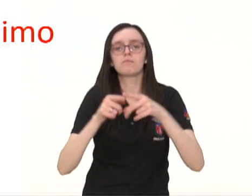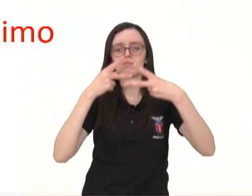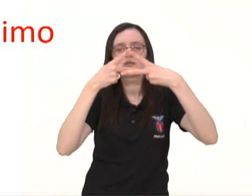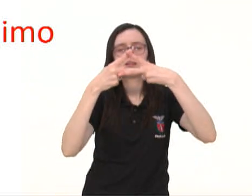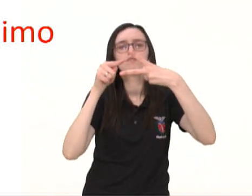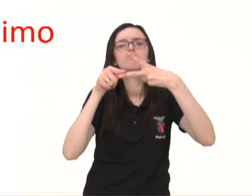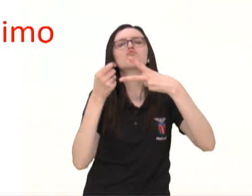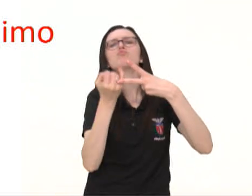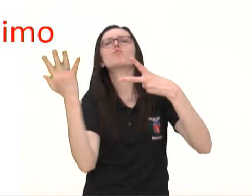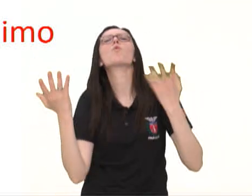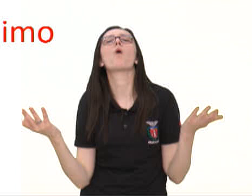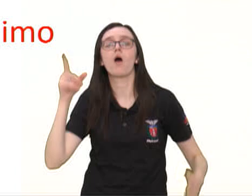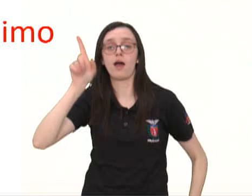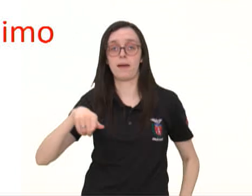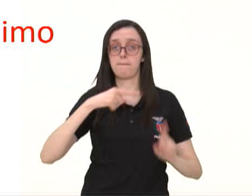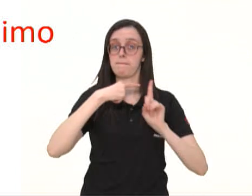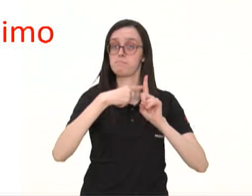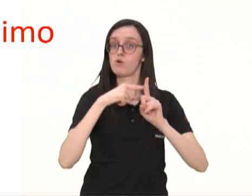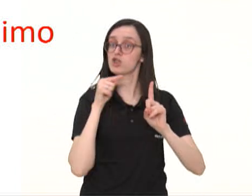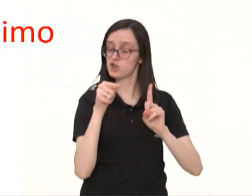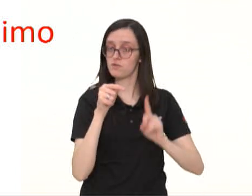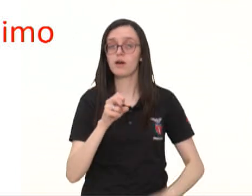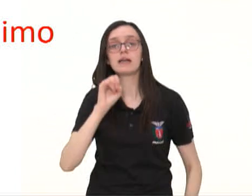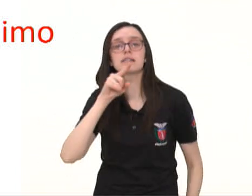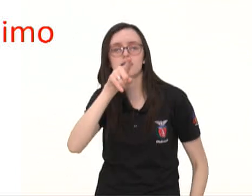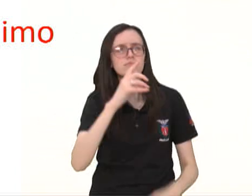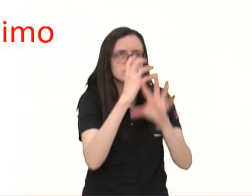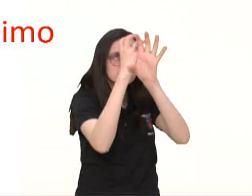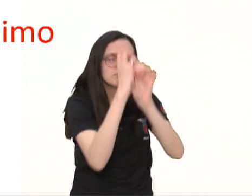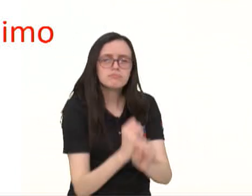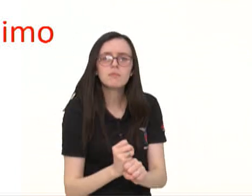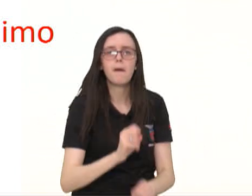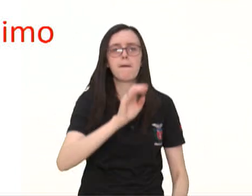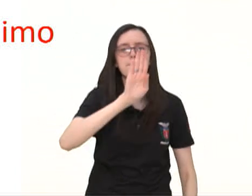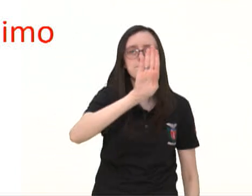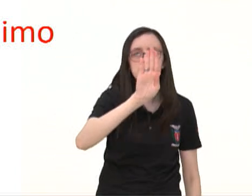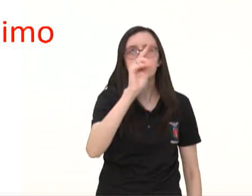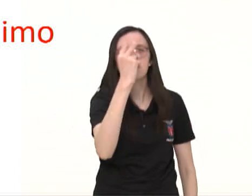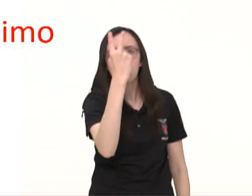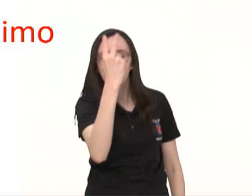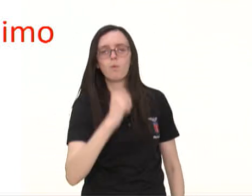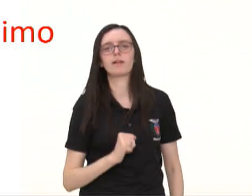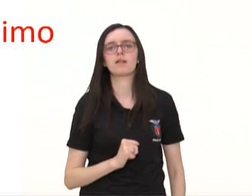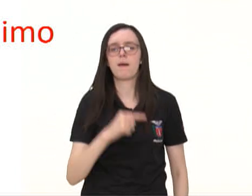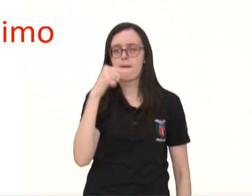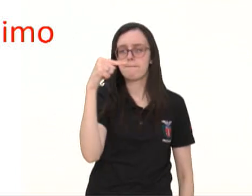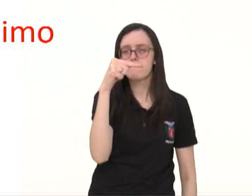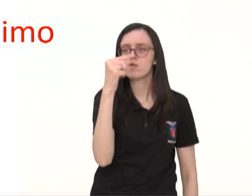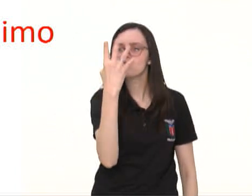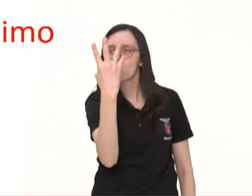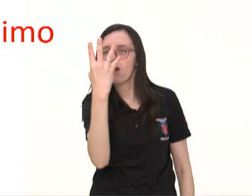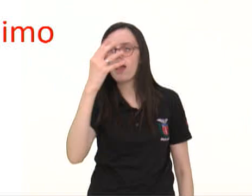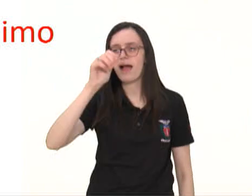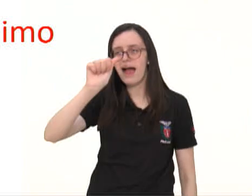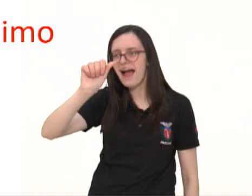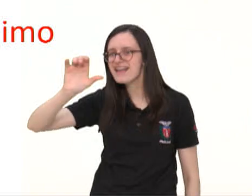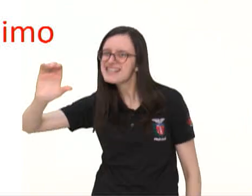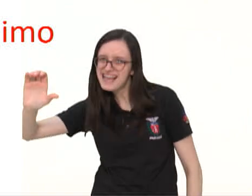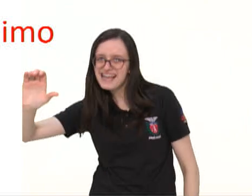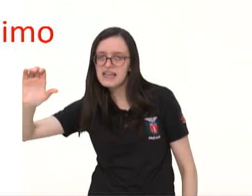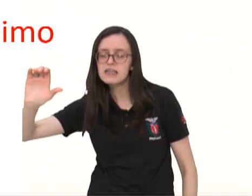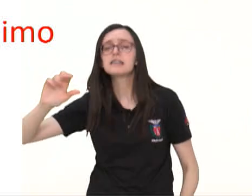delta deu positivo. Se você calcular b ao quadrado menos 4 vezes a vezes